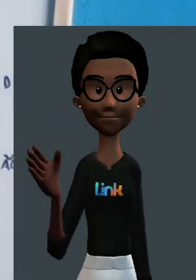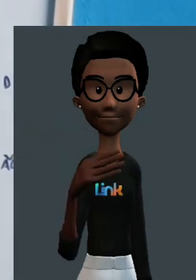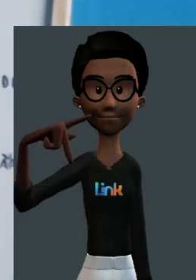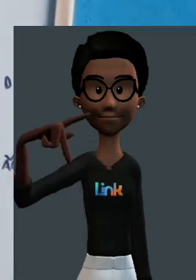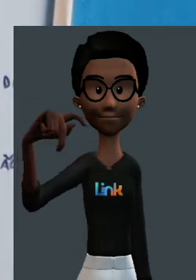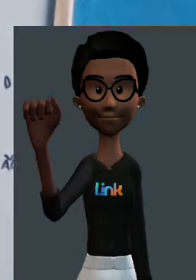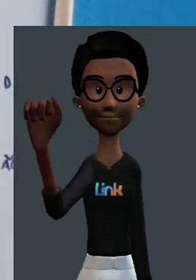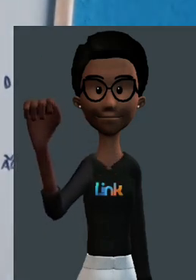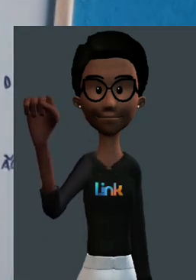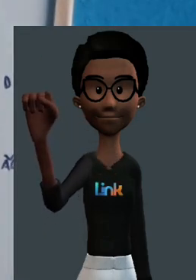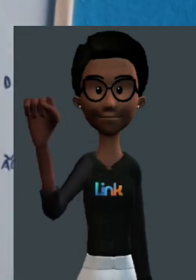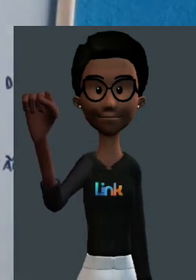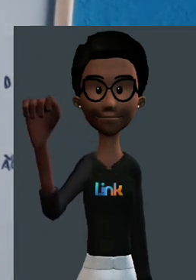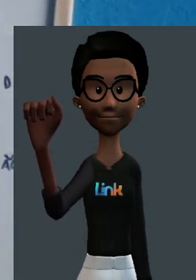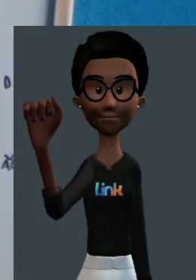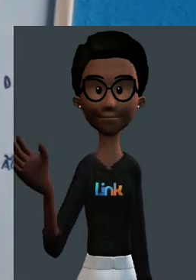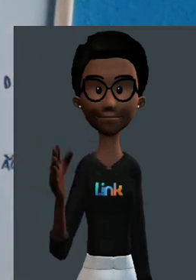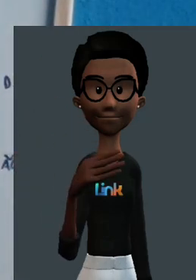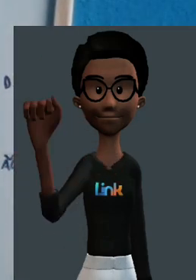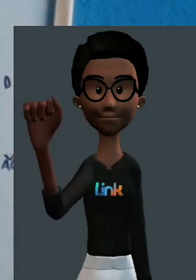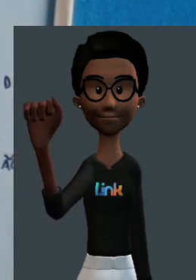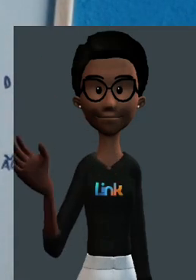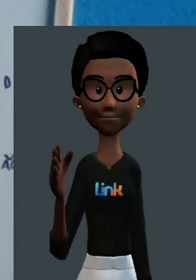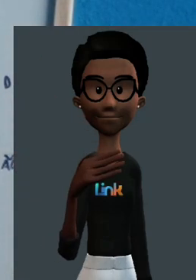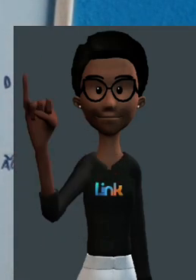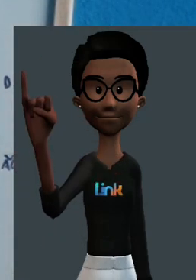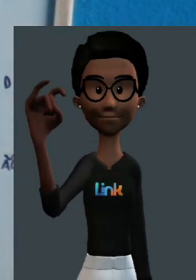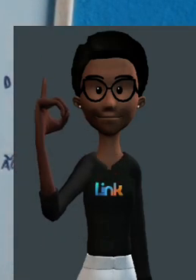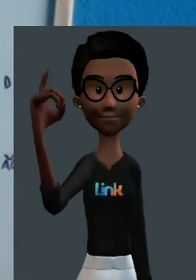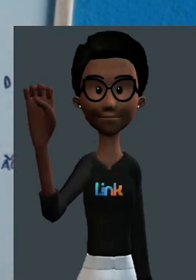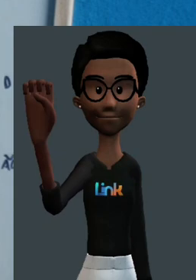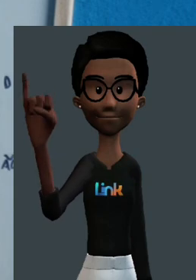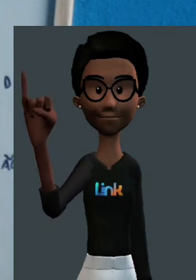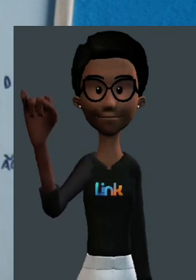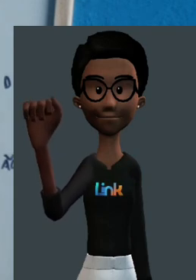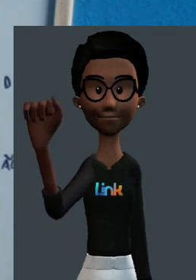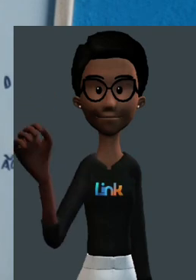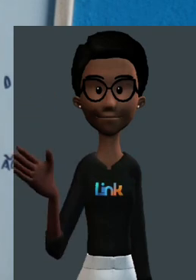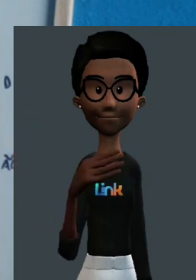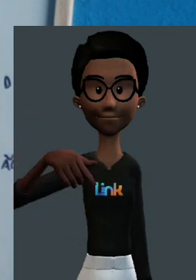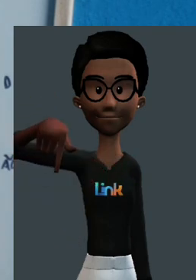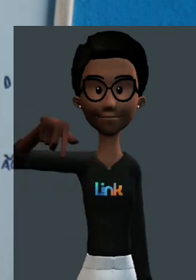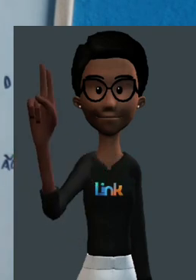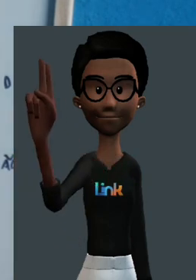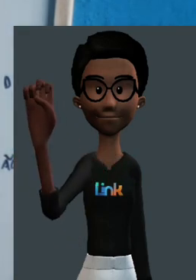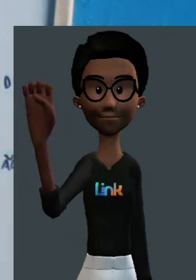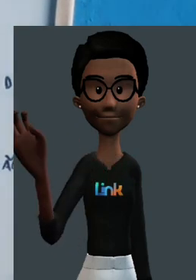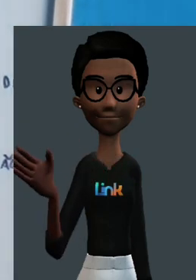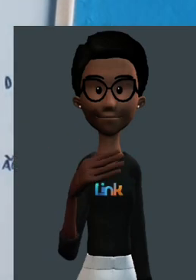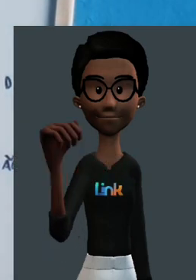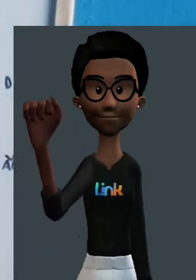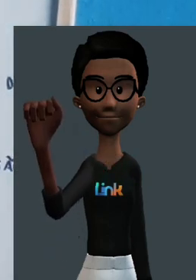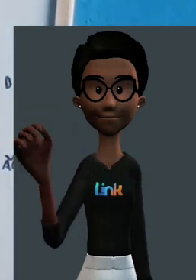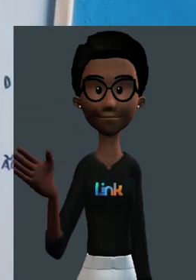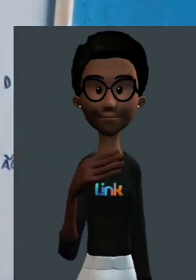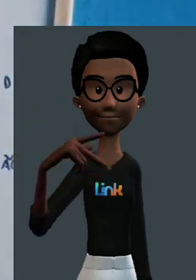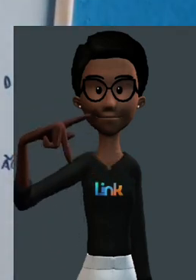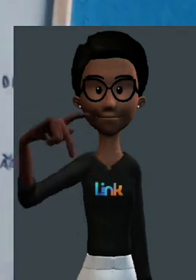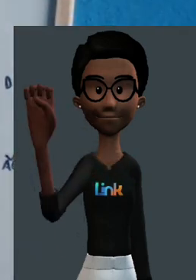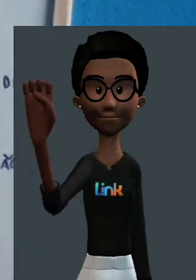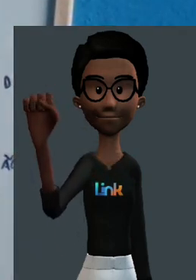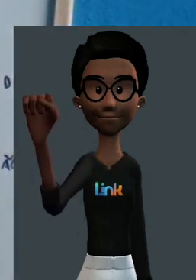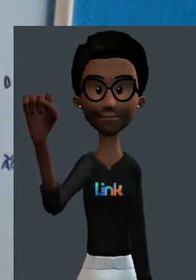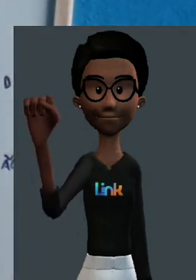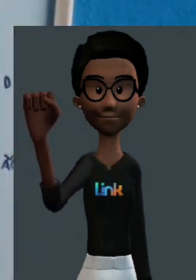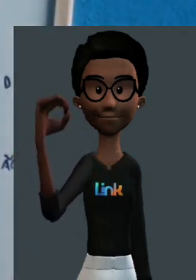quis passar. E por último, nós temos os polissíndicos, que é a repetição de conectivos.